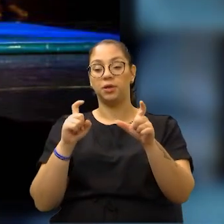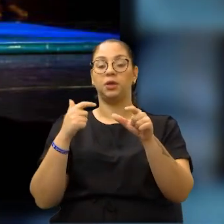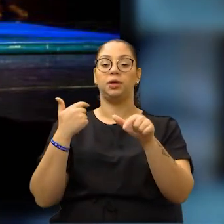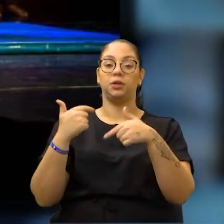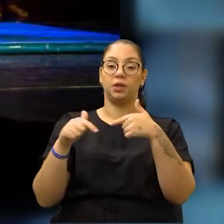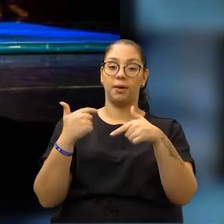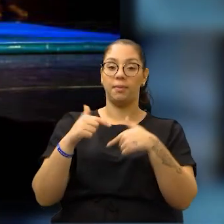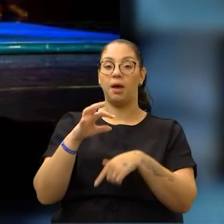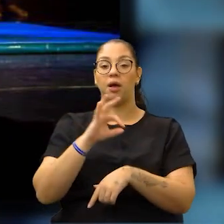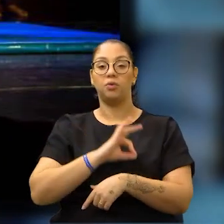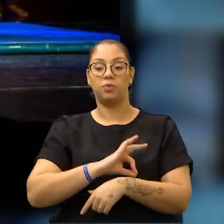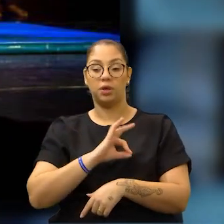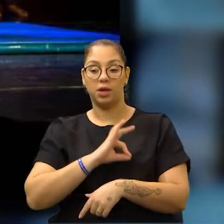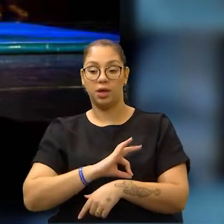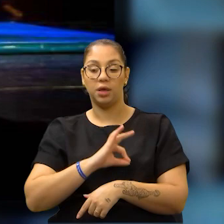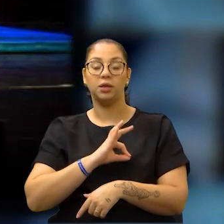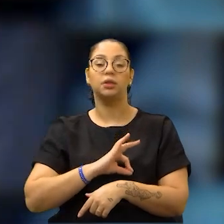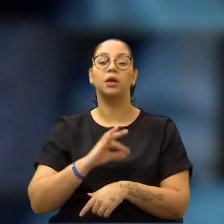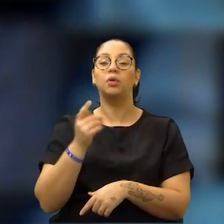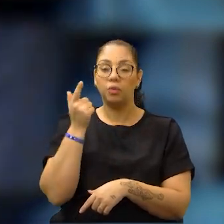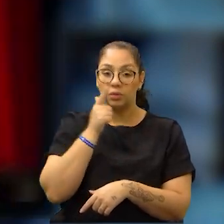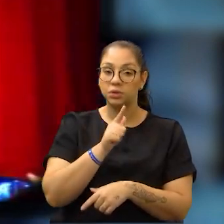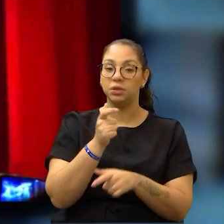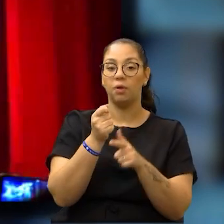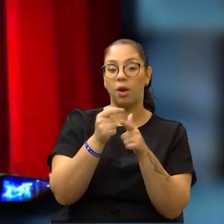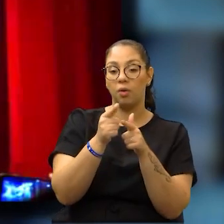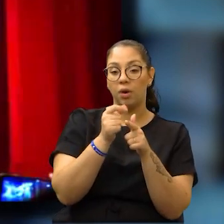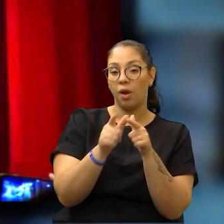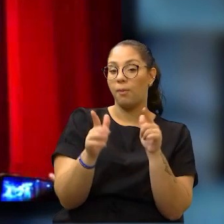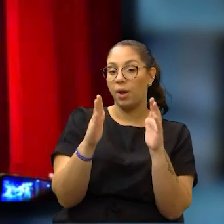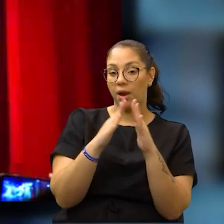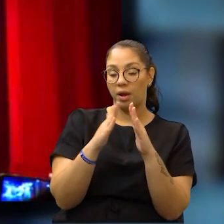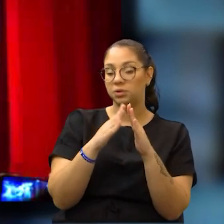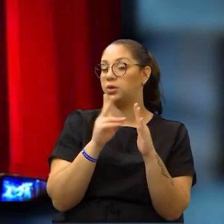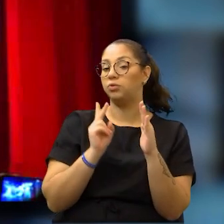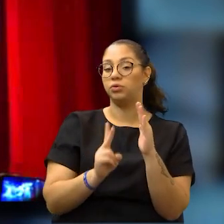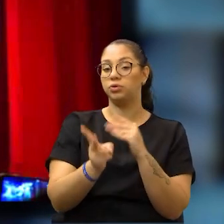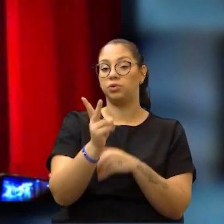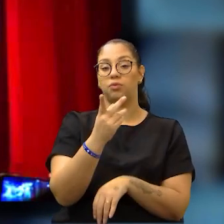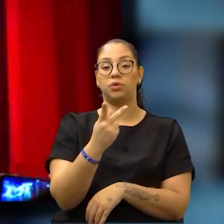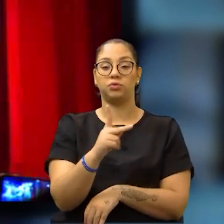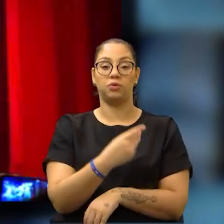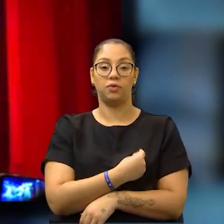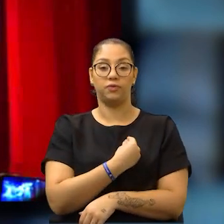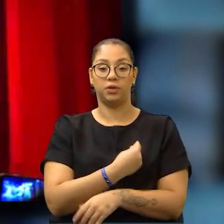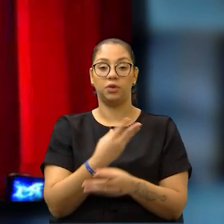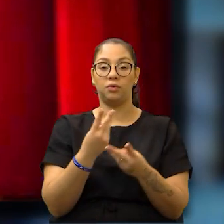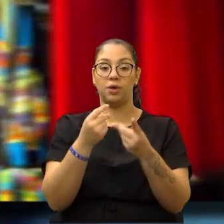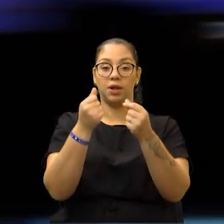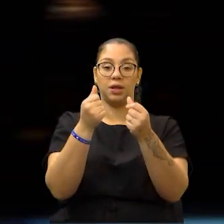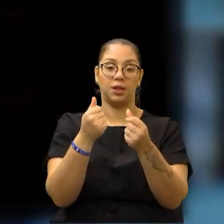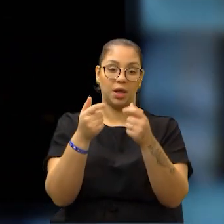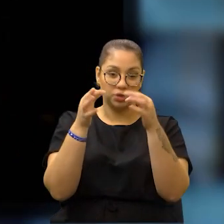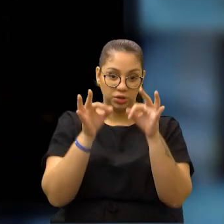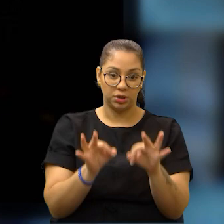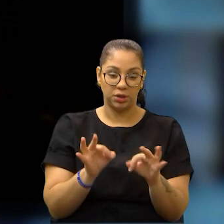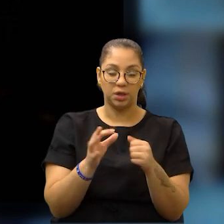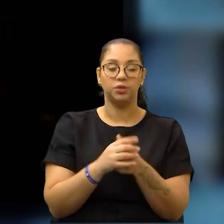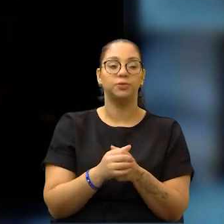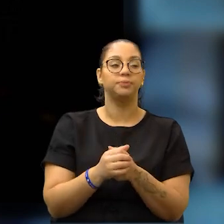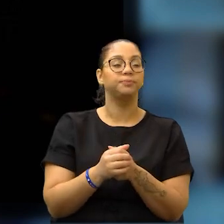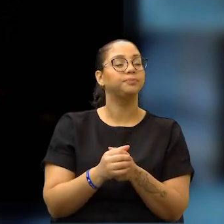né? Trabalho, renda, conseguir alugar um espaço, né? E seguir a sua vida aí com mais qualidade